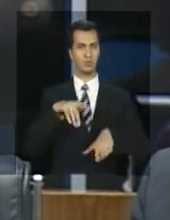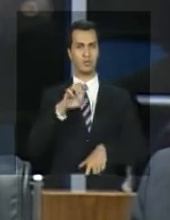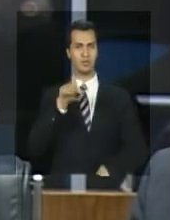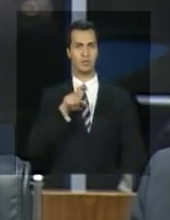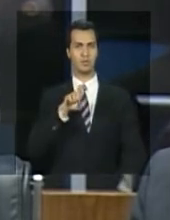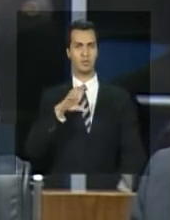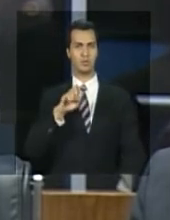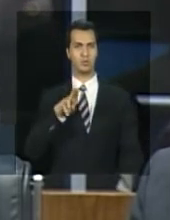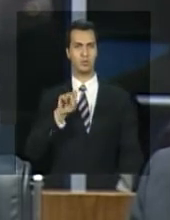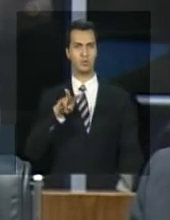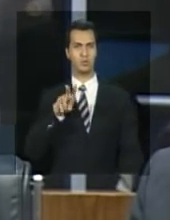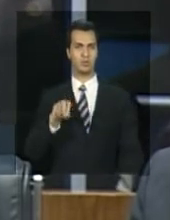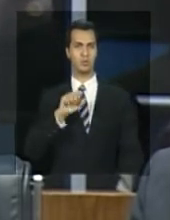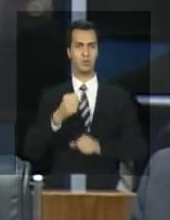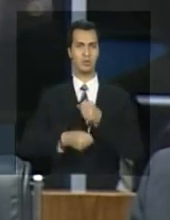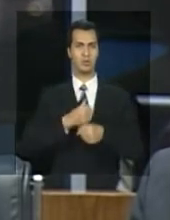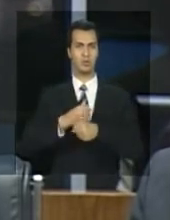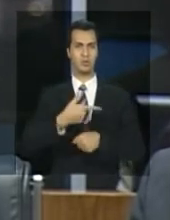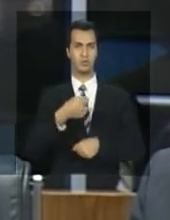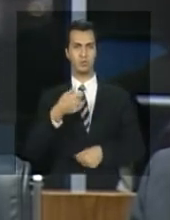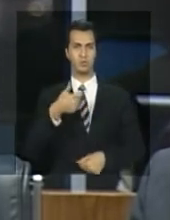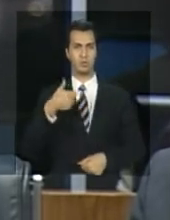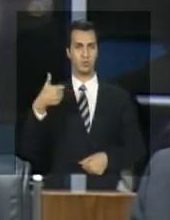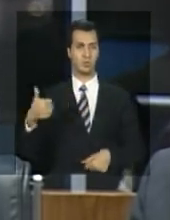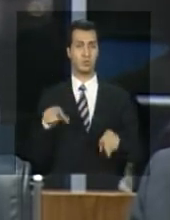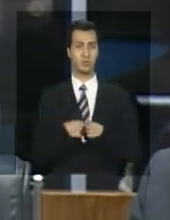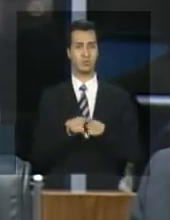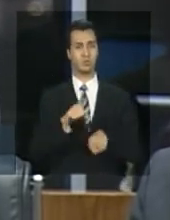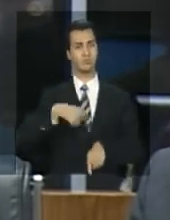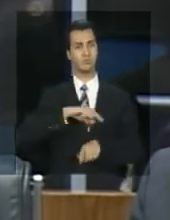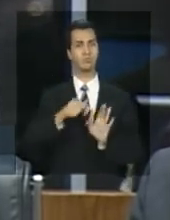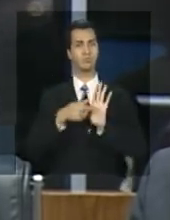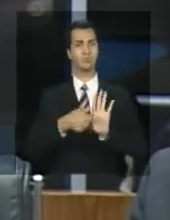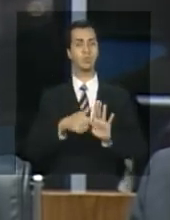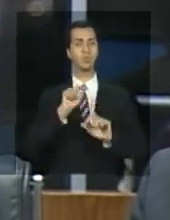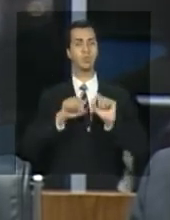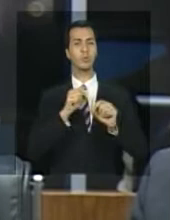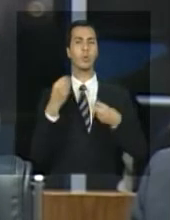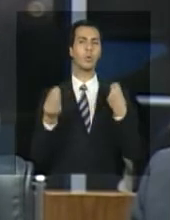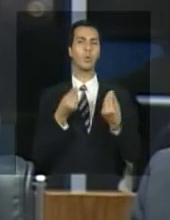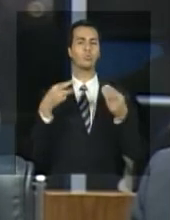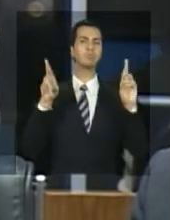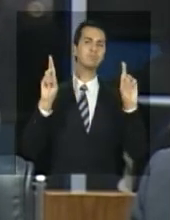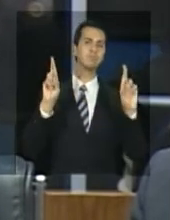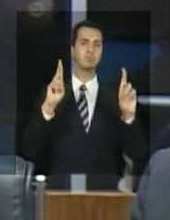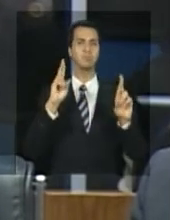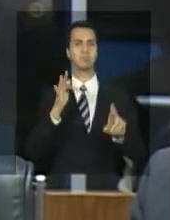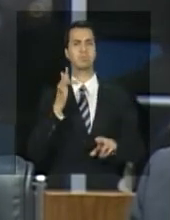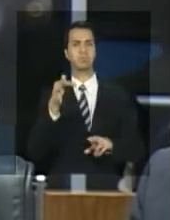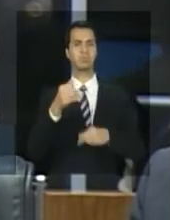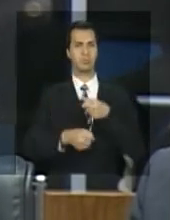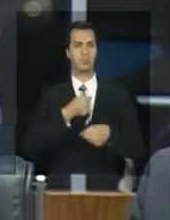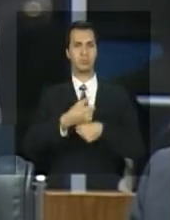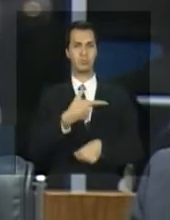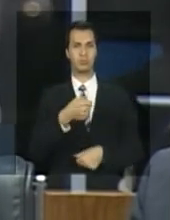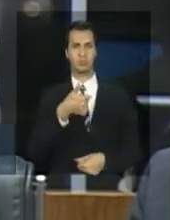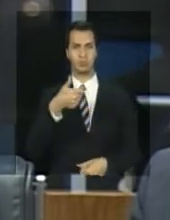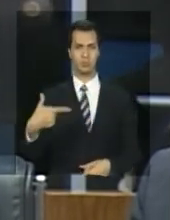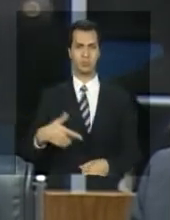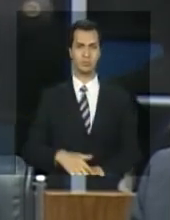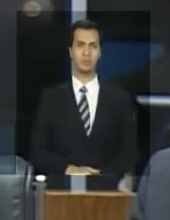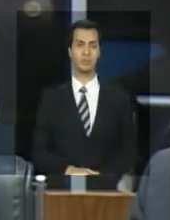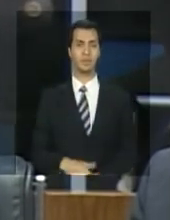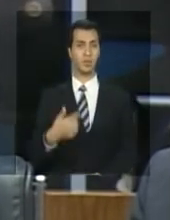2011 e apresentar nossas expectativas para o ano que se inicia. Primeiro ano do meu mandato